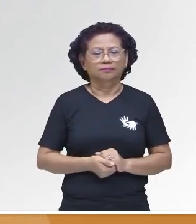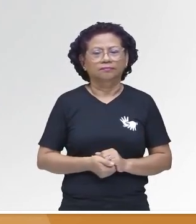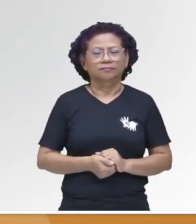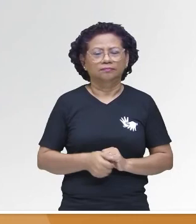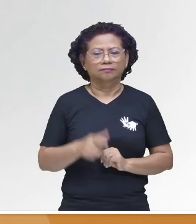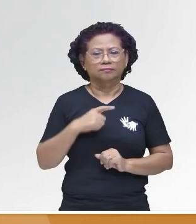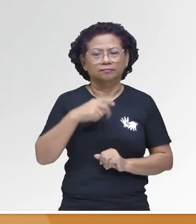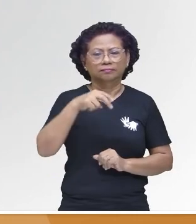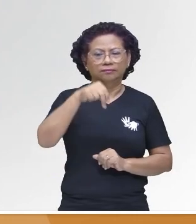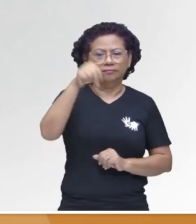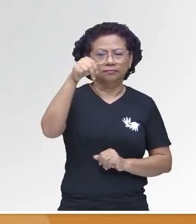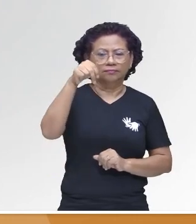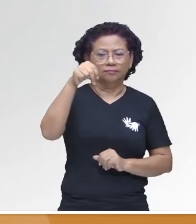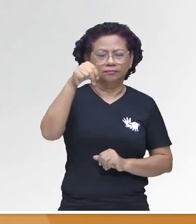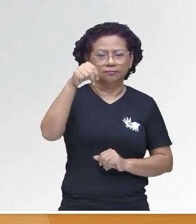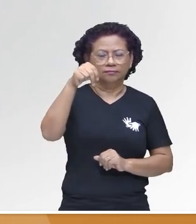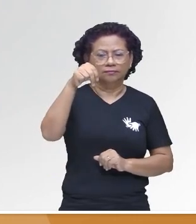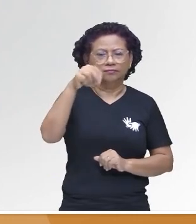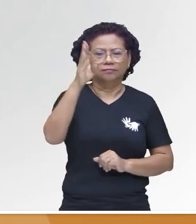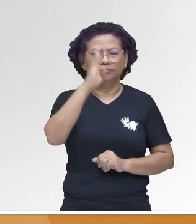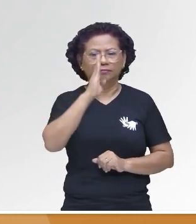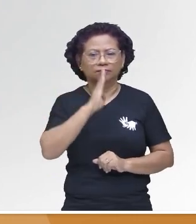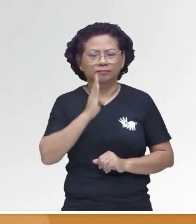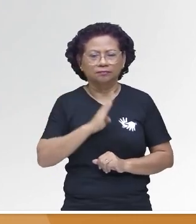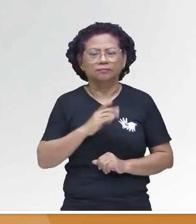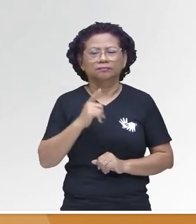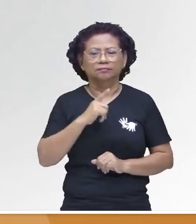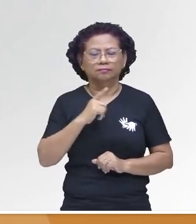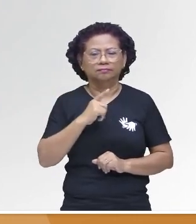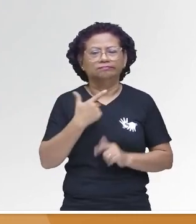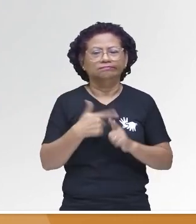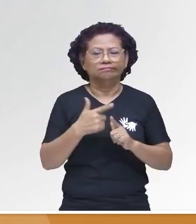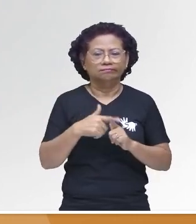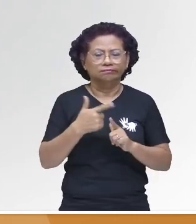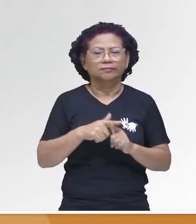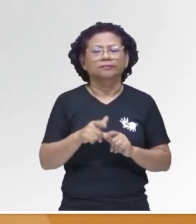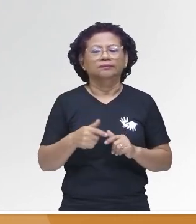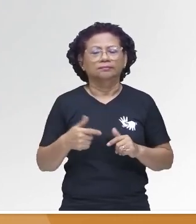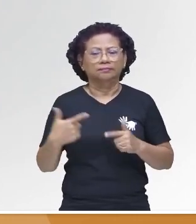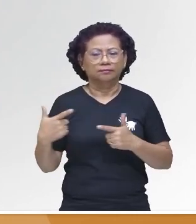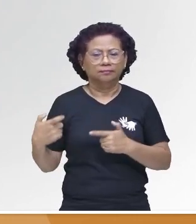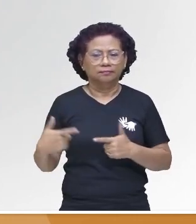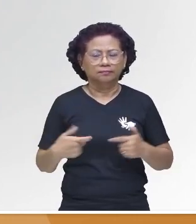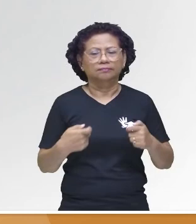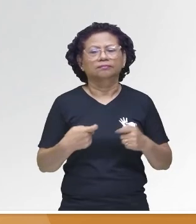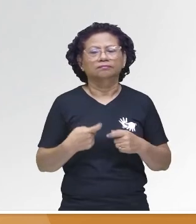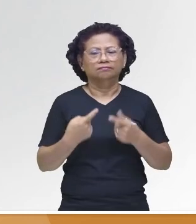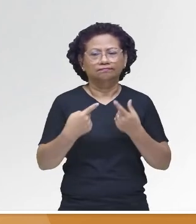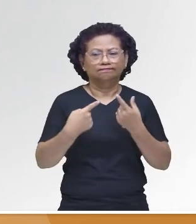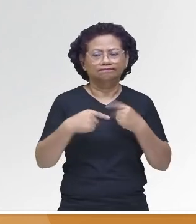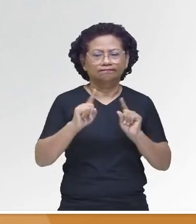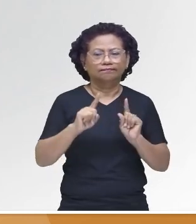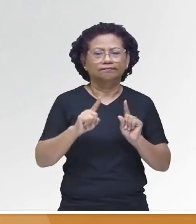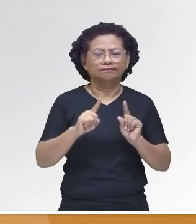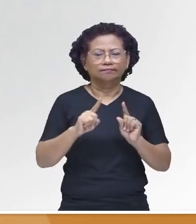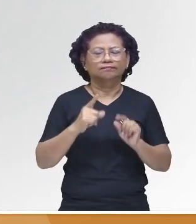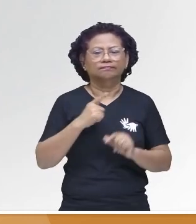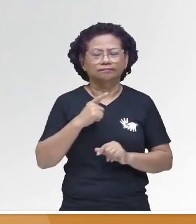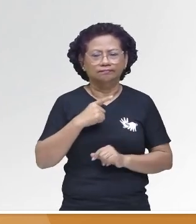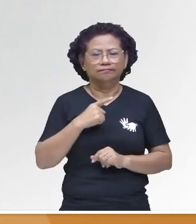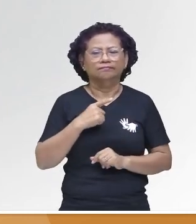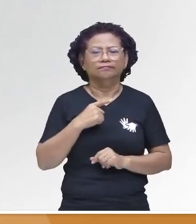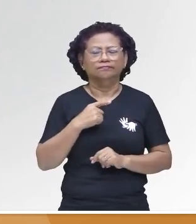Brasil, por conta de uma série de situações, e lembrando, as guerras, as revoltas, as revoluções,